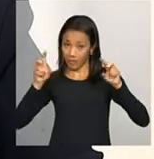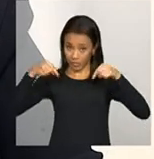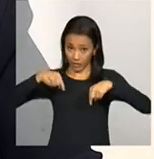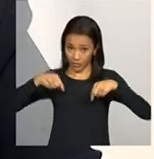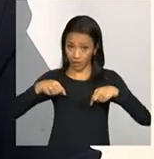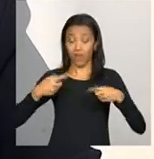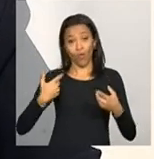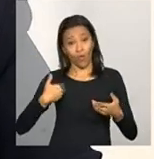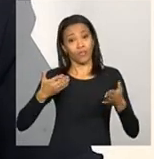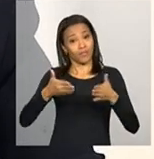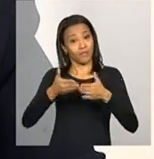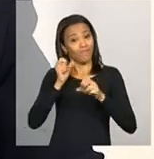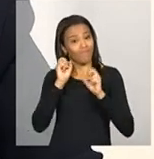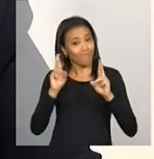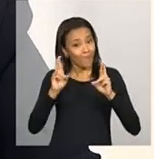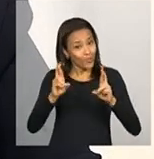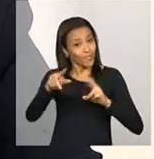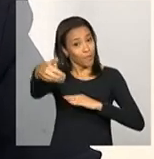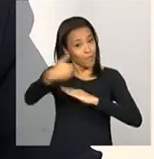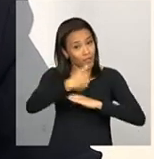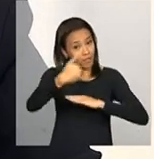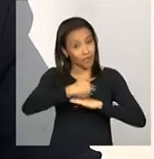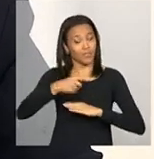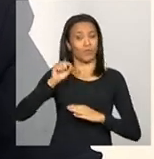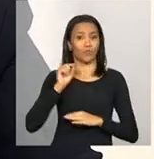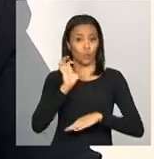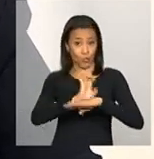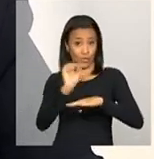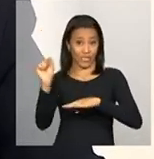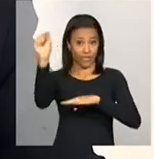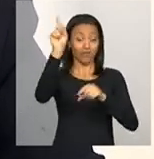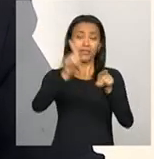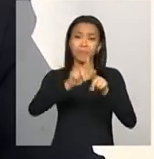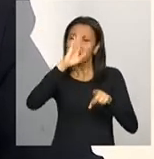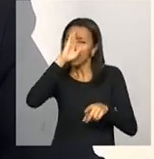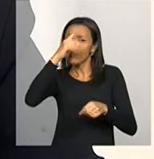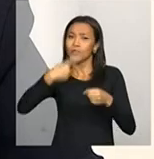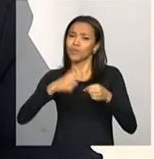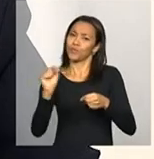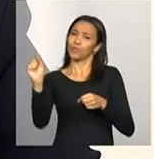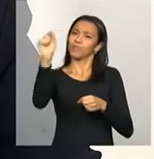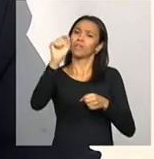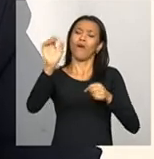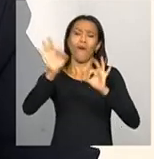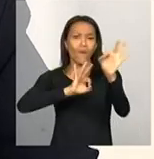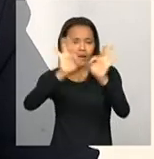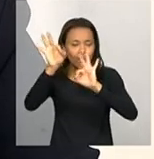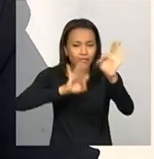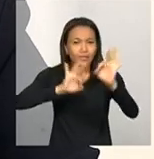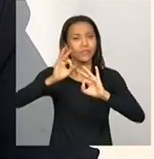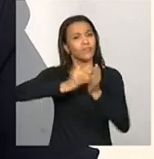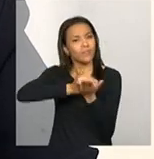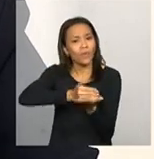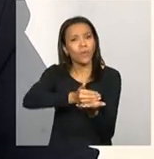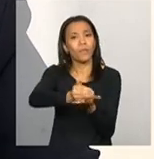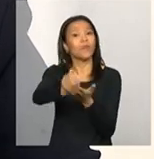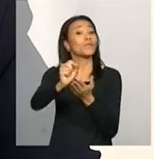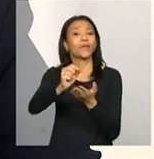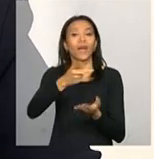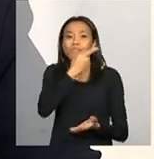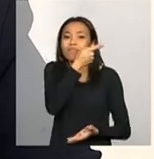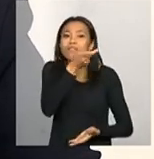com a participação dos estados, especialmente dos municípios, que se organizem, que iniciem, né, as